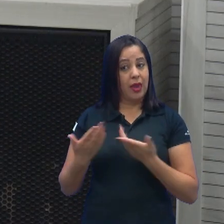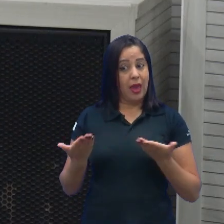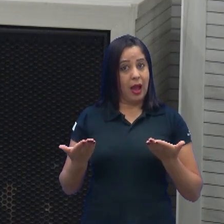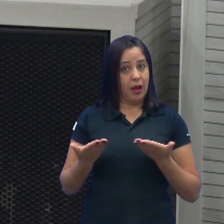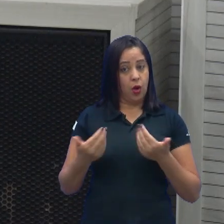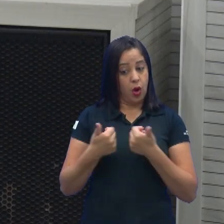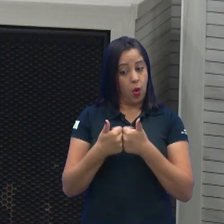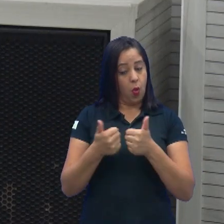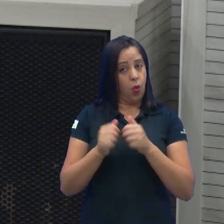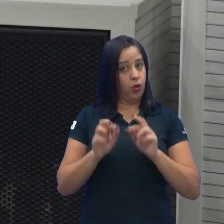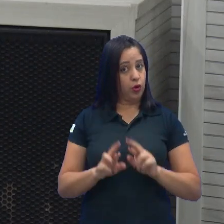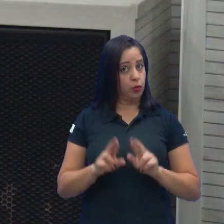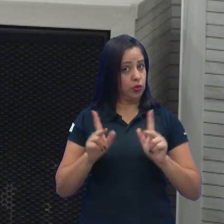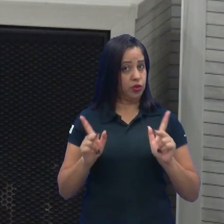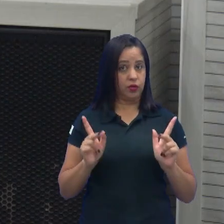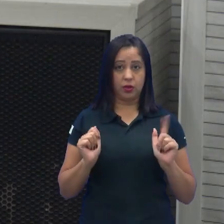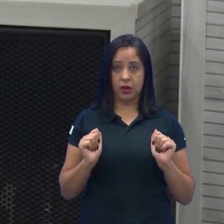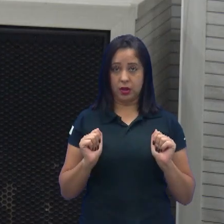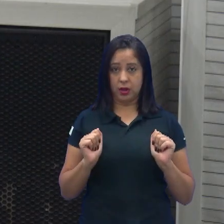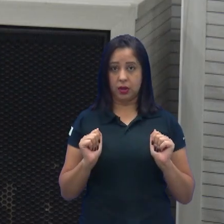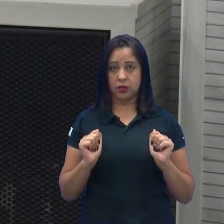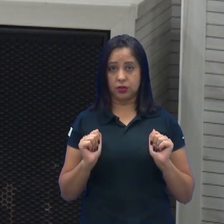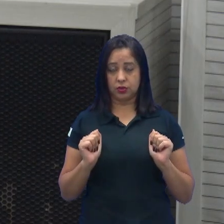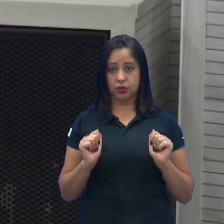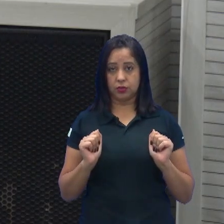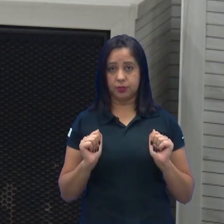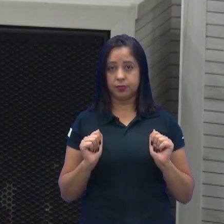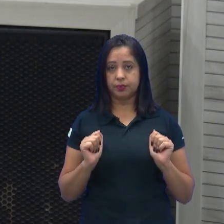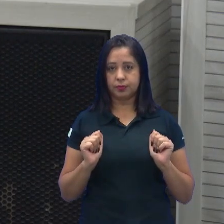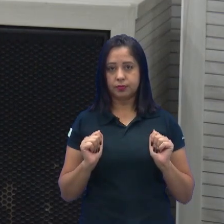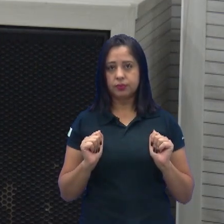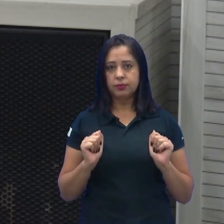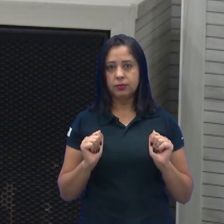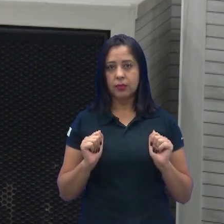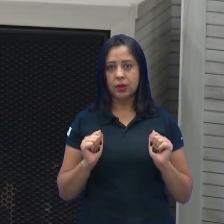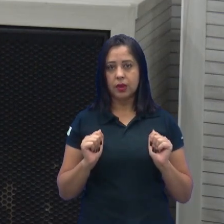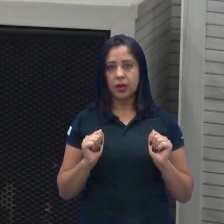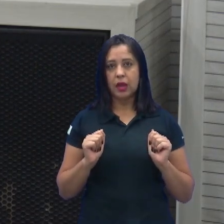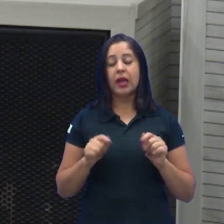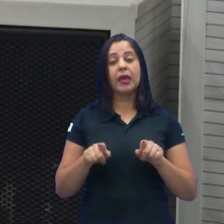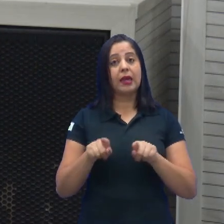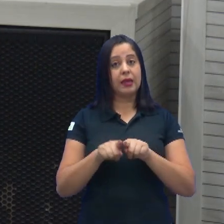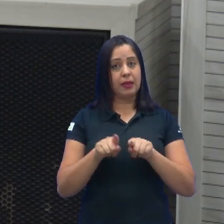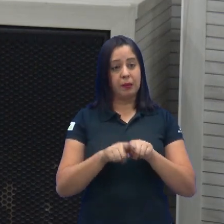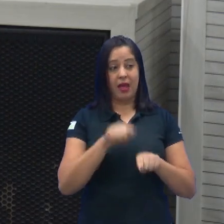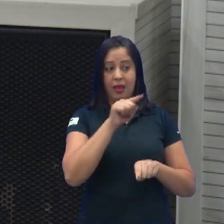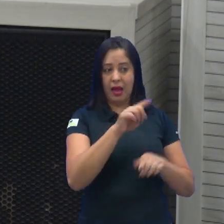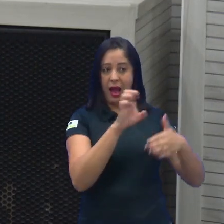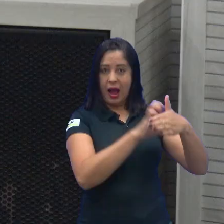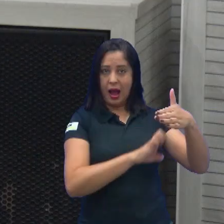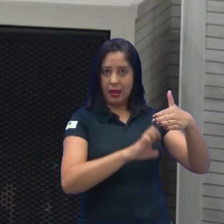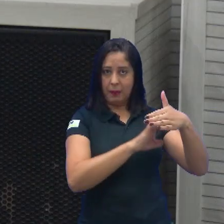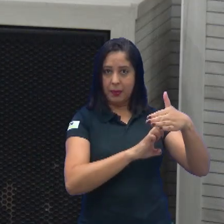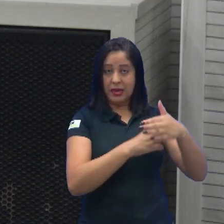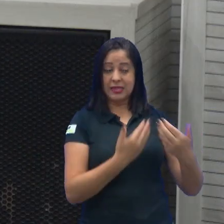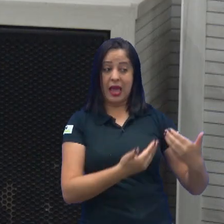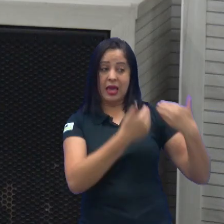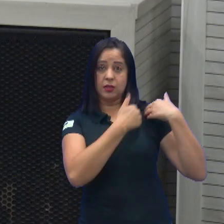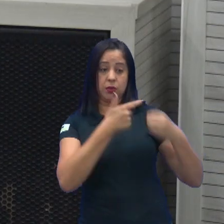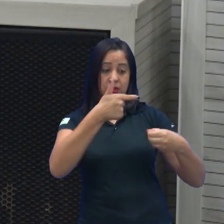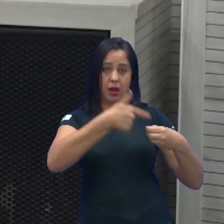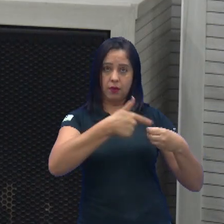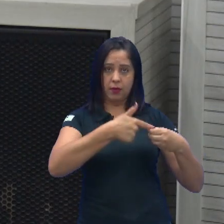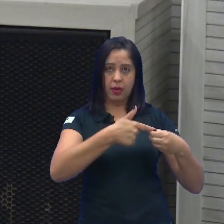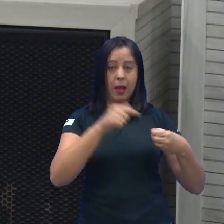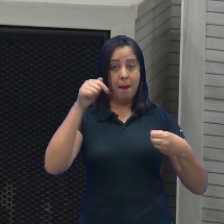é de propriedade da empresa de ônibus e é também abastecido com o combustível da empresa de ônibus. O ônibus elétrico ele não é